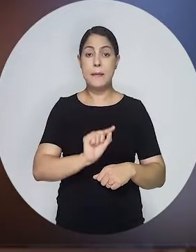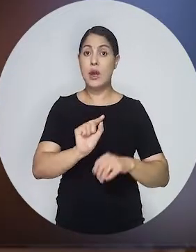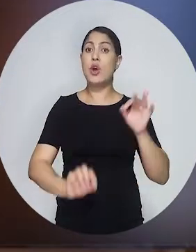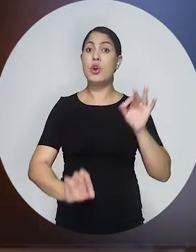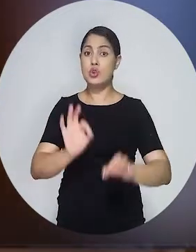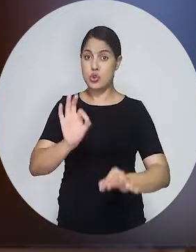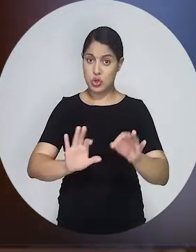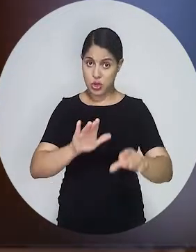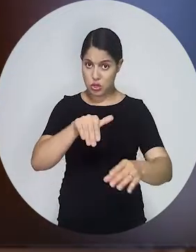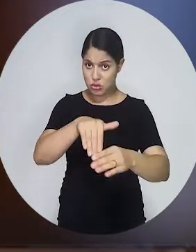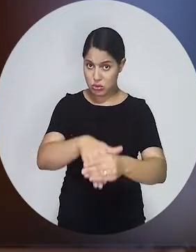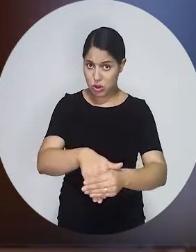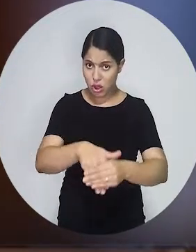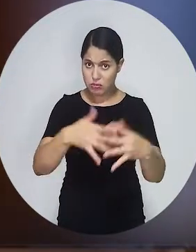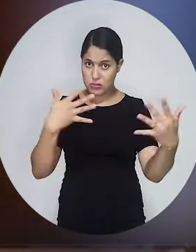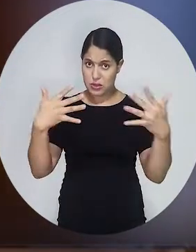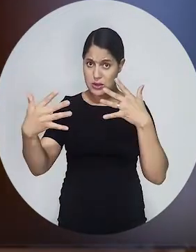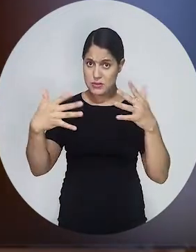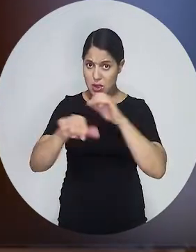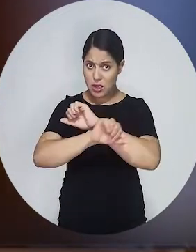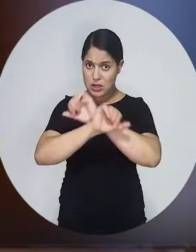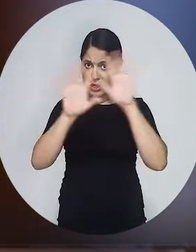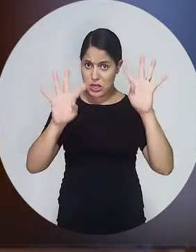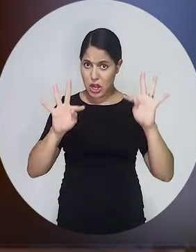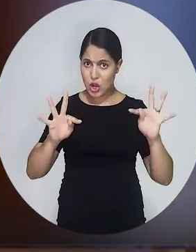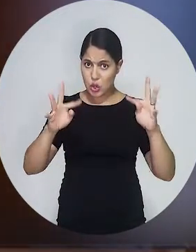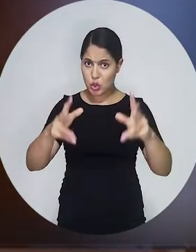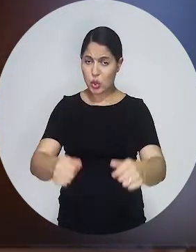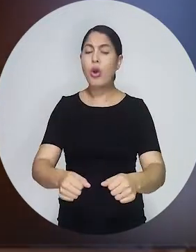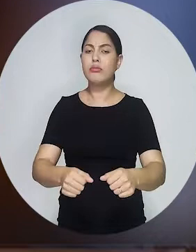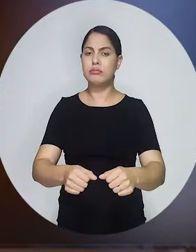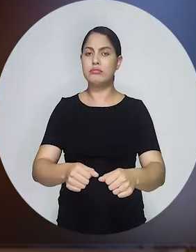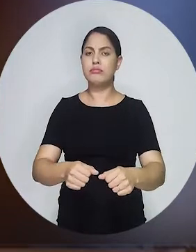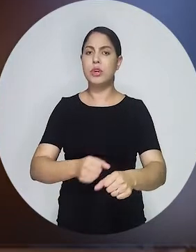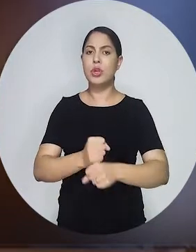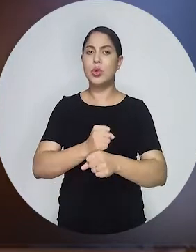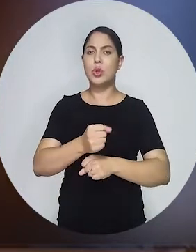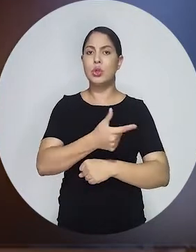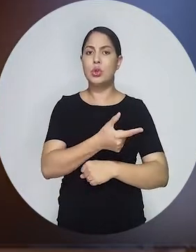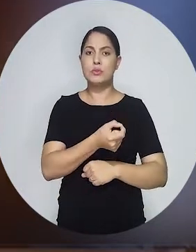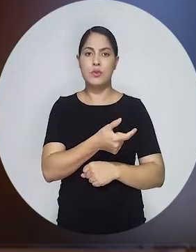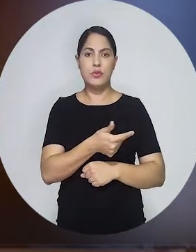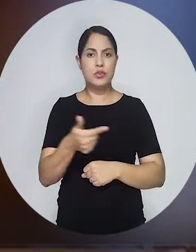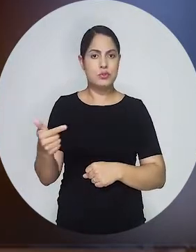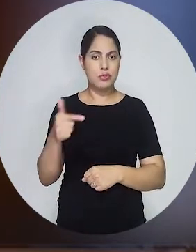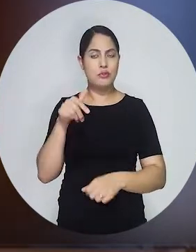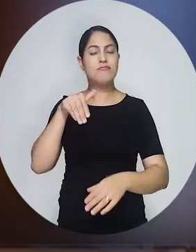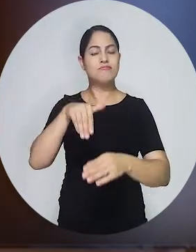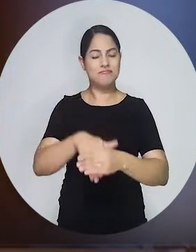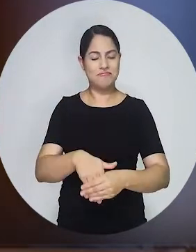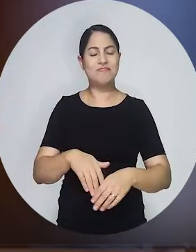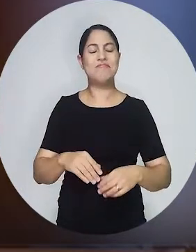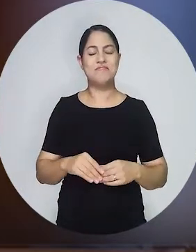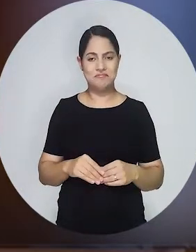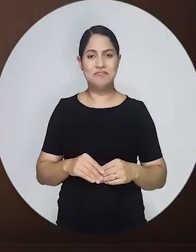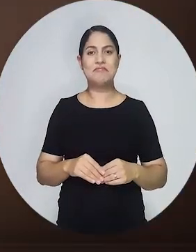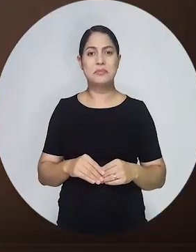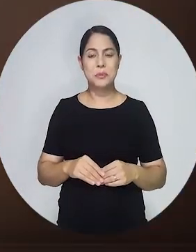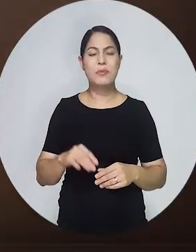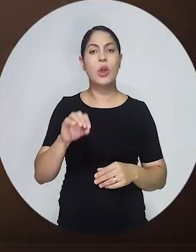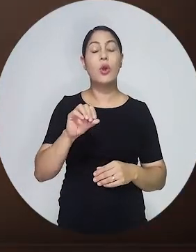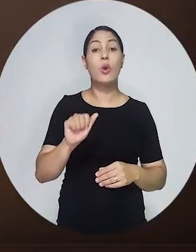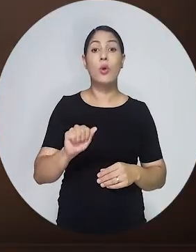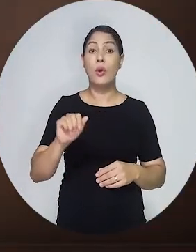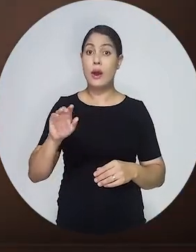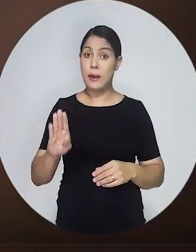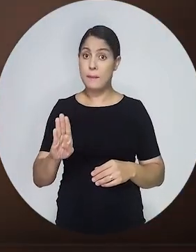Justiça Eleitoral assegura total transparência nas eleições de 2022. A